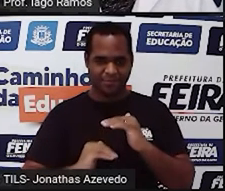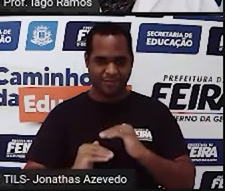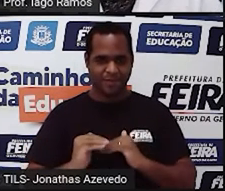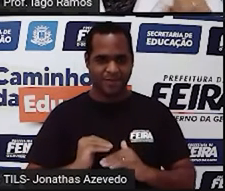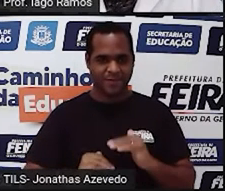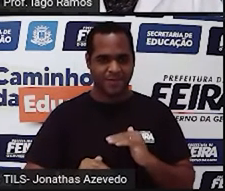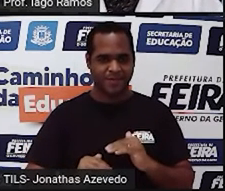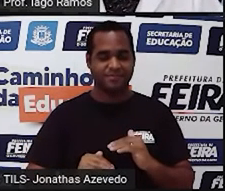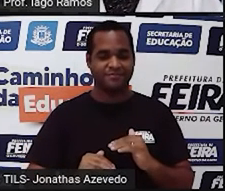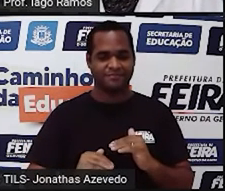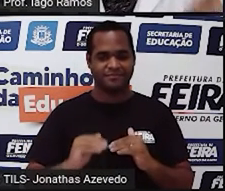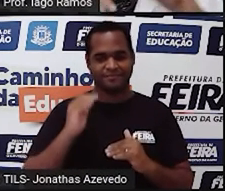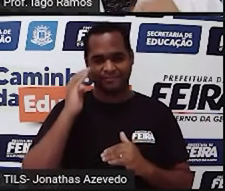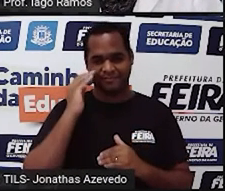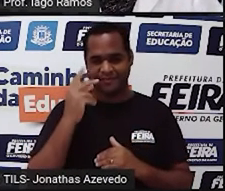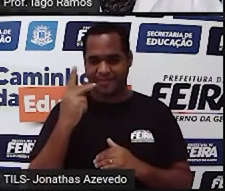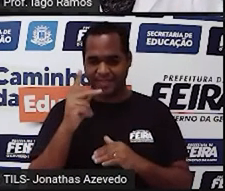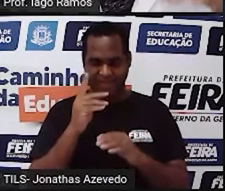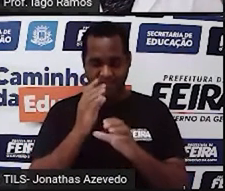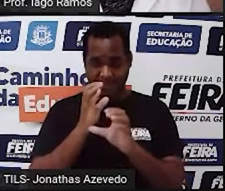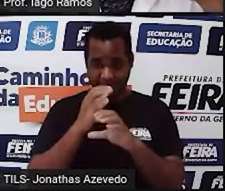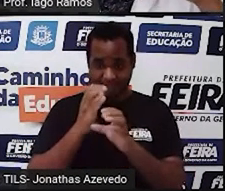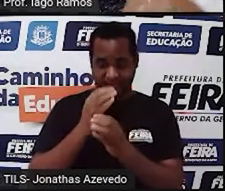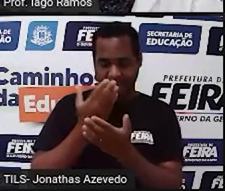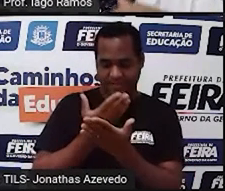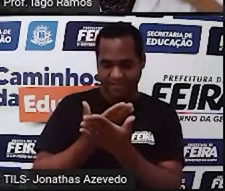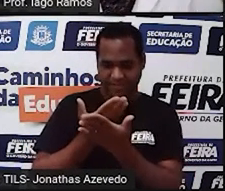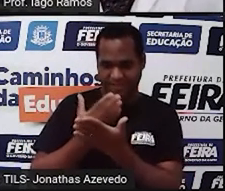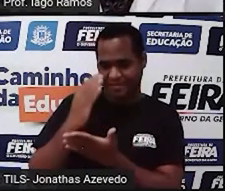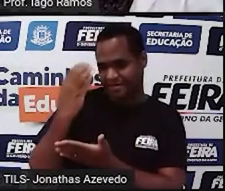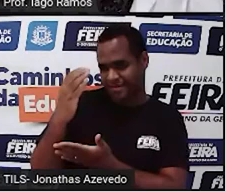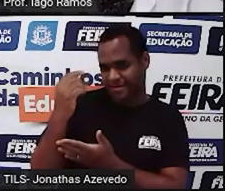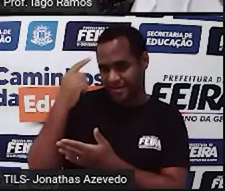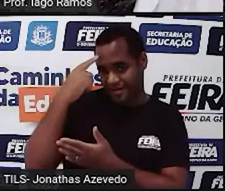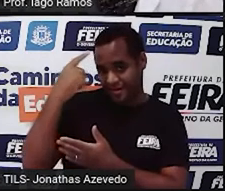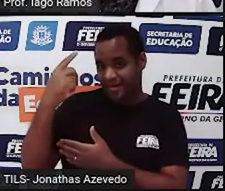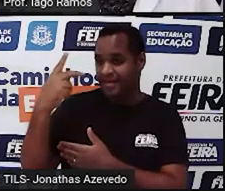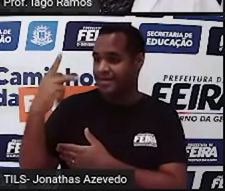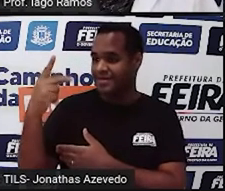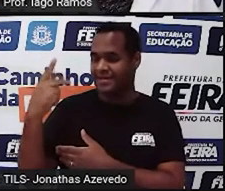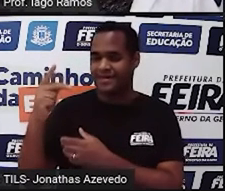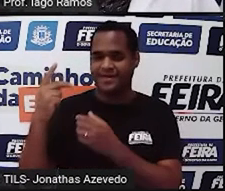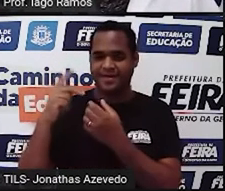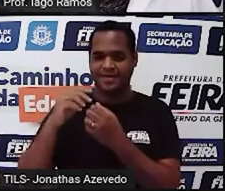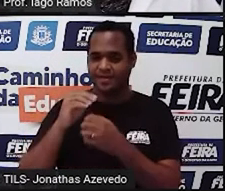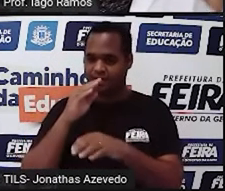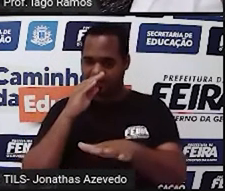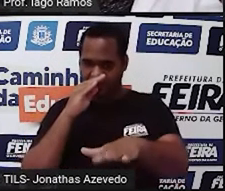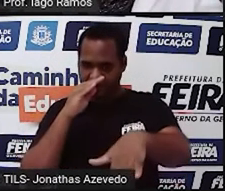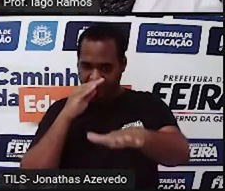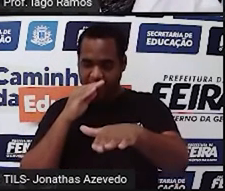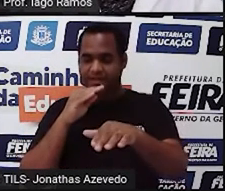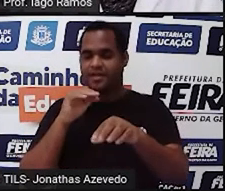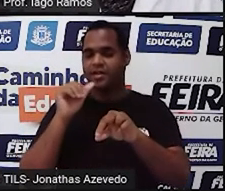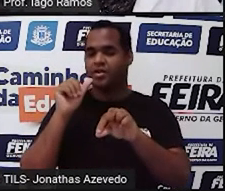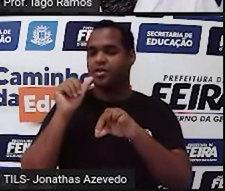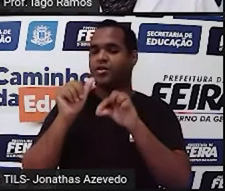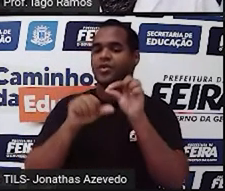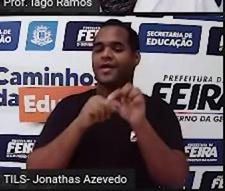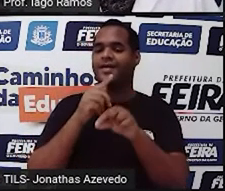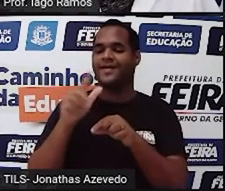é você um cientista a cientista fazendo com que o elefantão fique do tamanho da